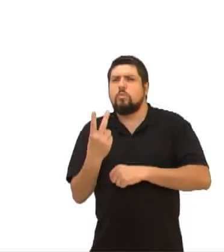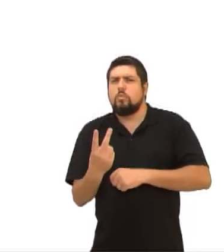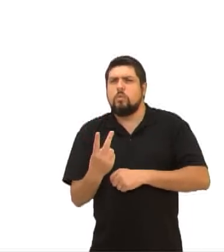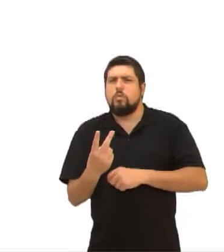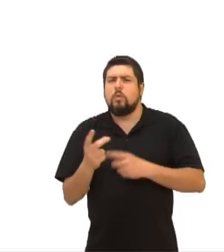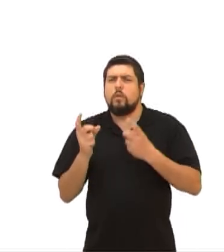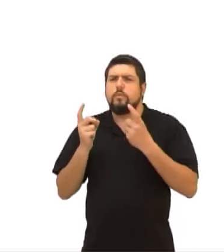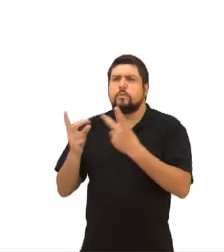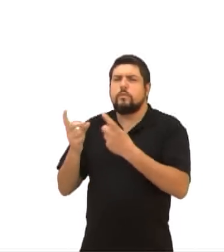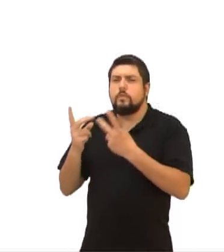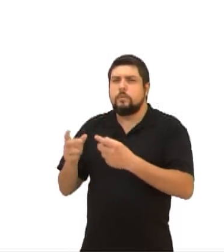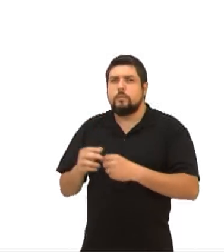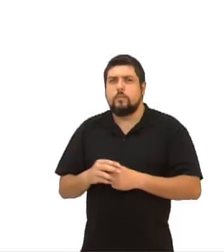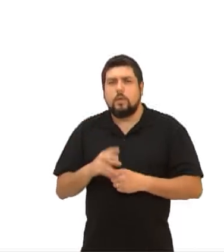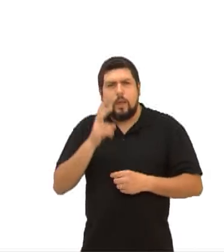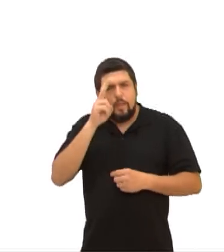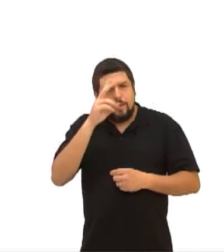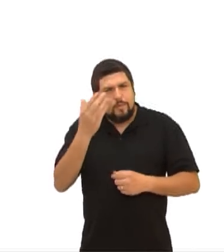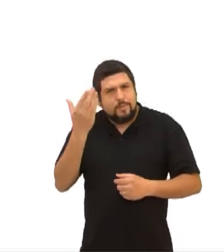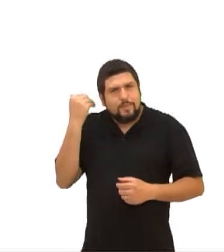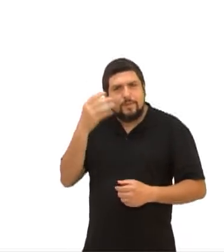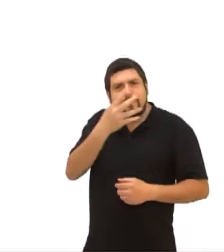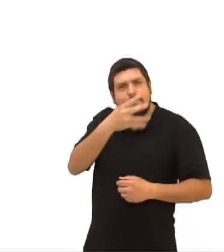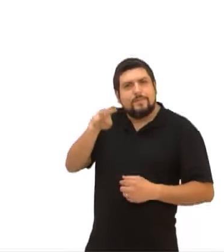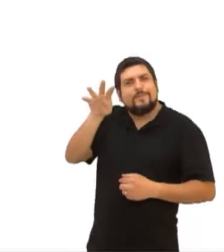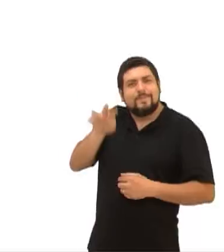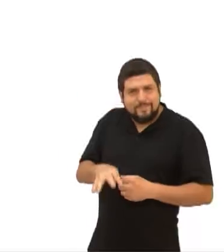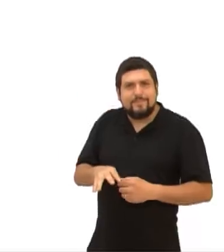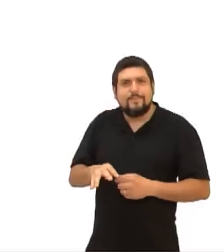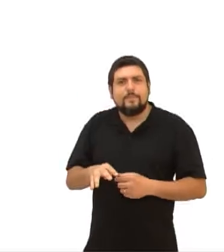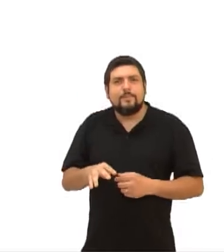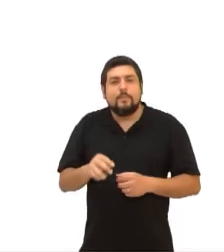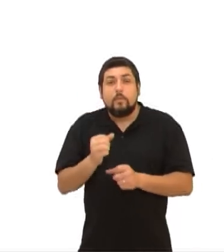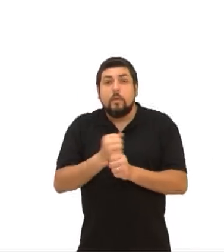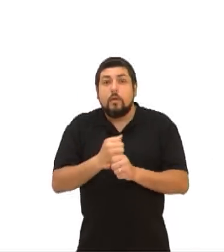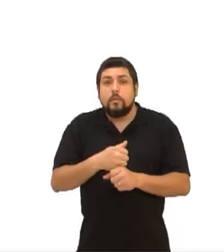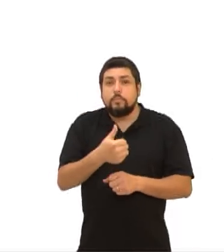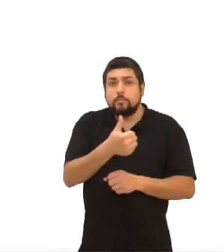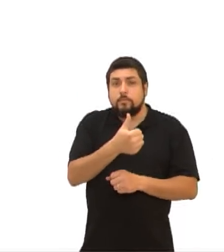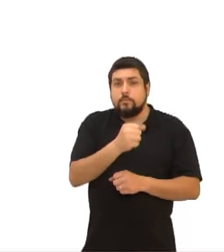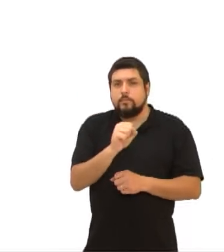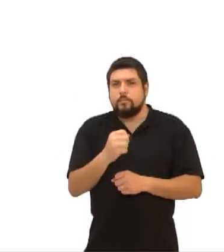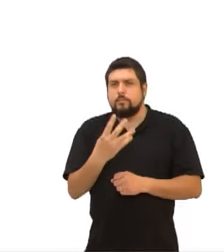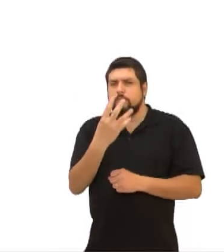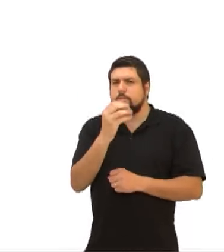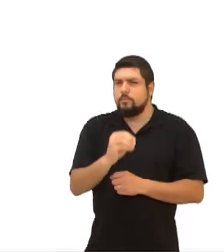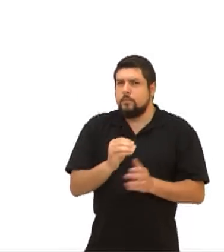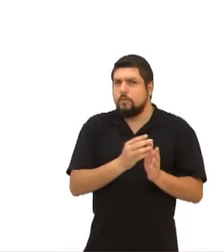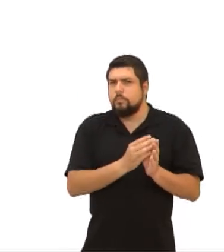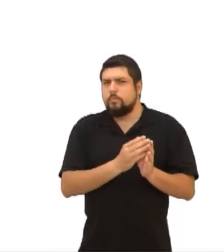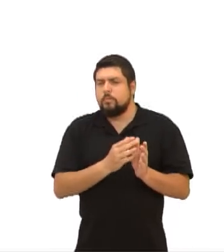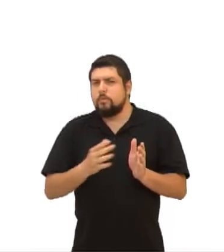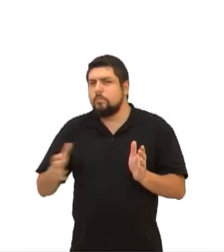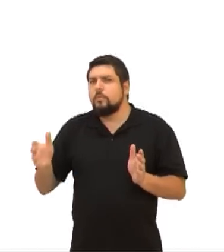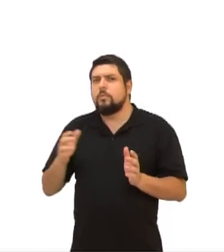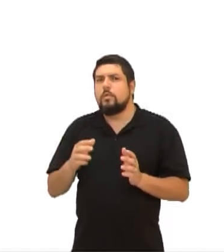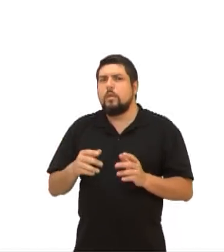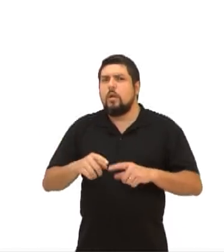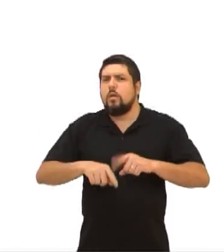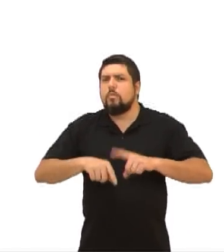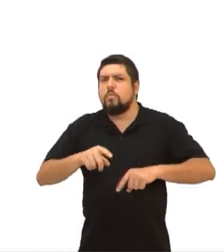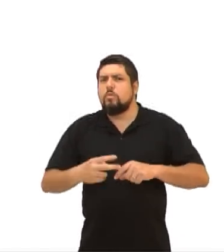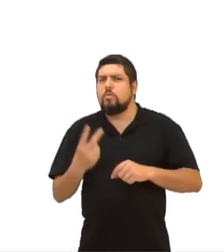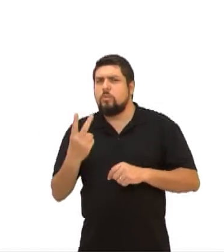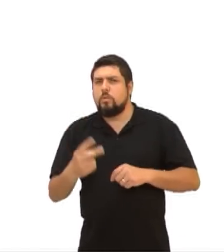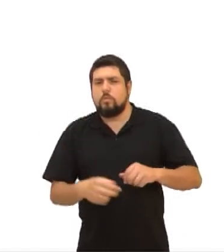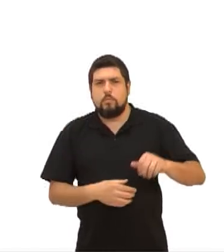Brasil? Lembra da nossa tabela que eu passei para vocês? Ali por volta de 1840, quais eram os dois principais produtos?